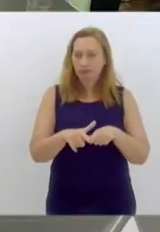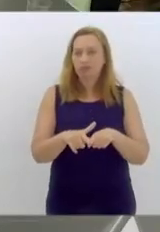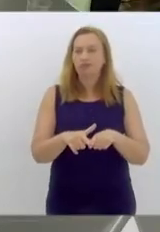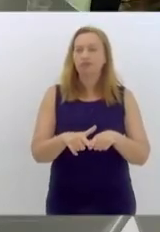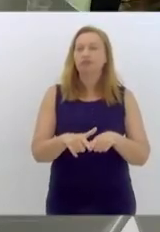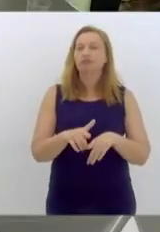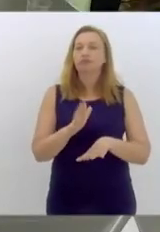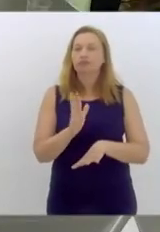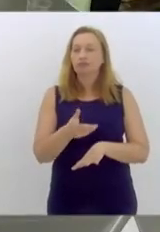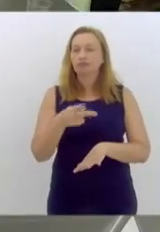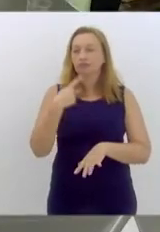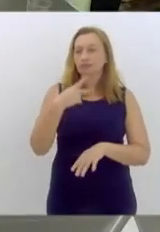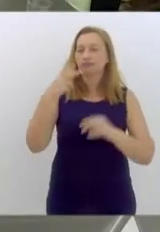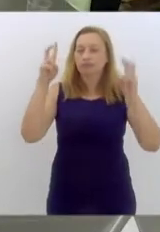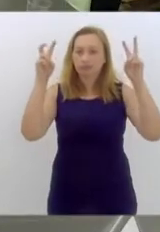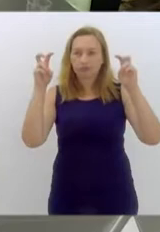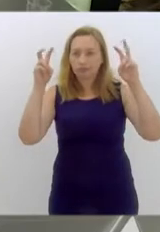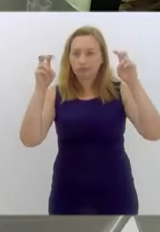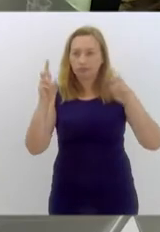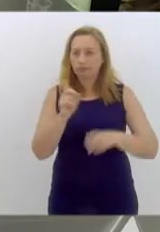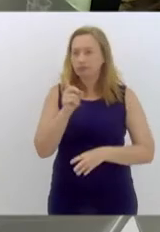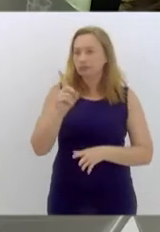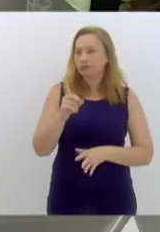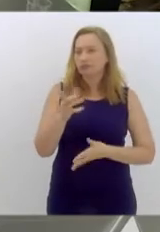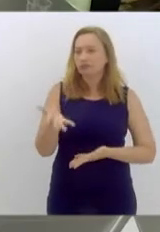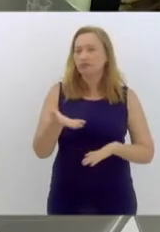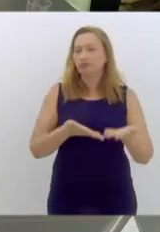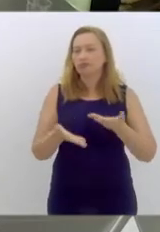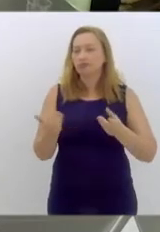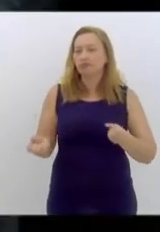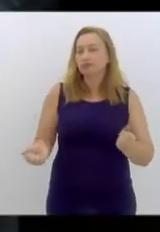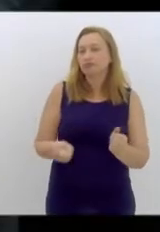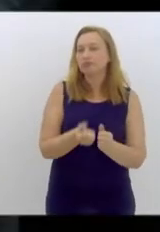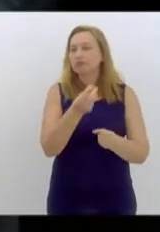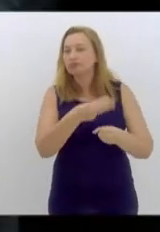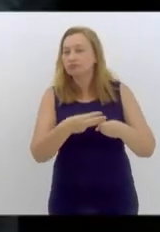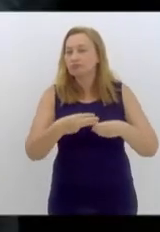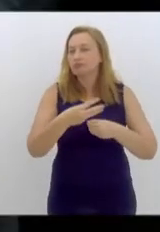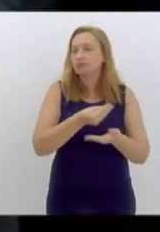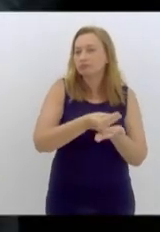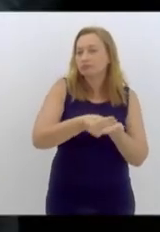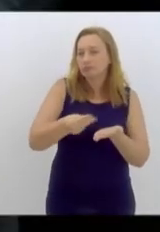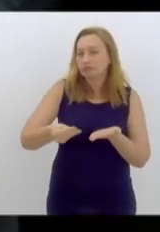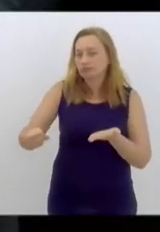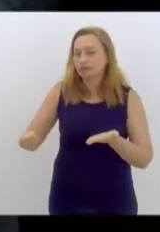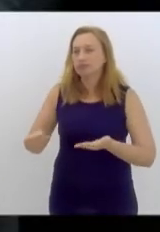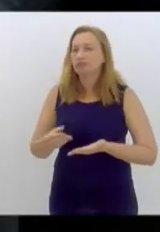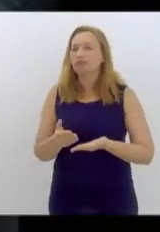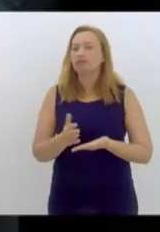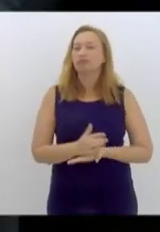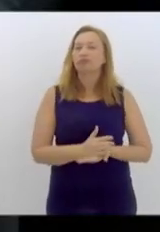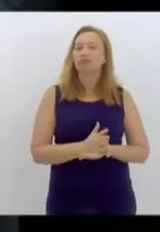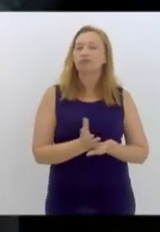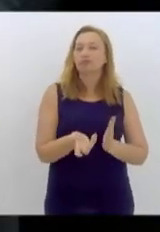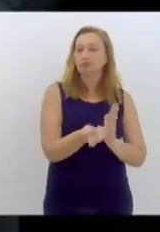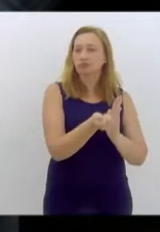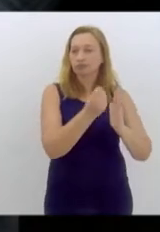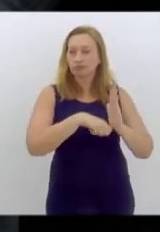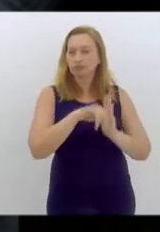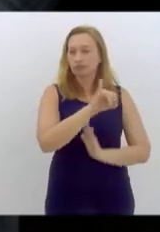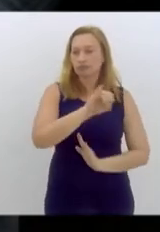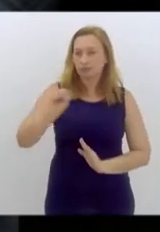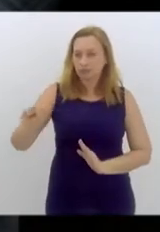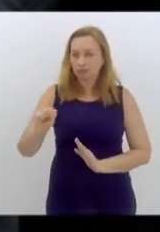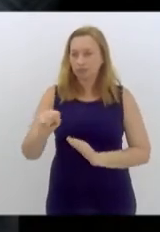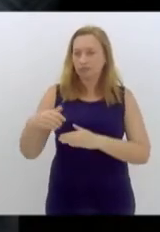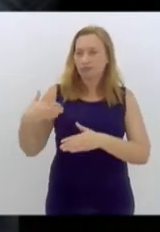essa questão da não participação do município na repartição de parte do tributo do ICMS, já de